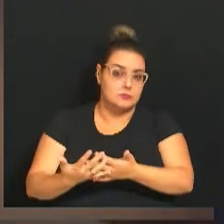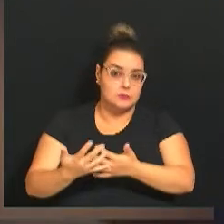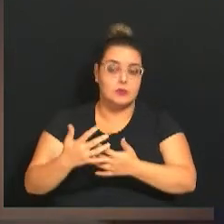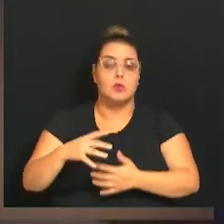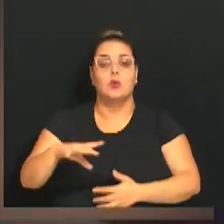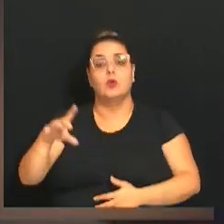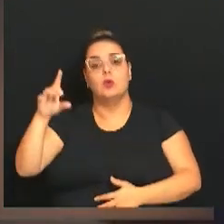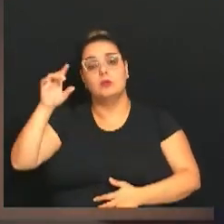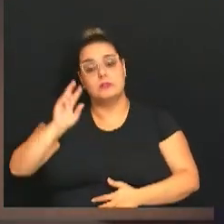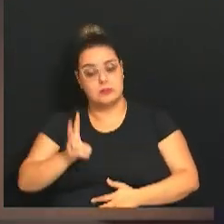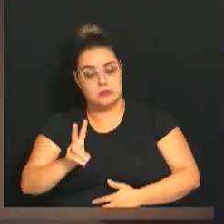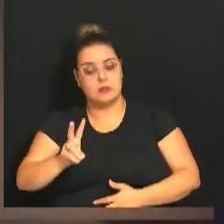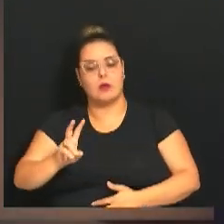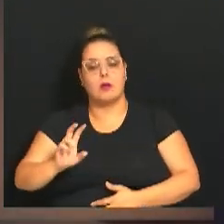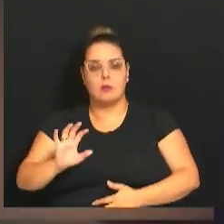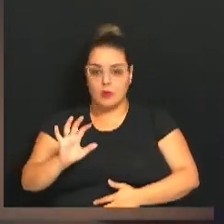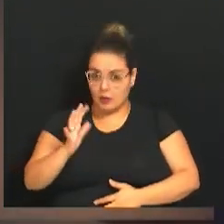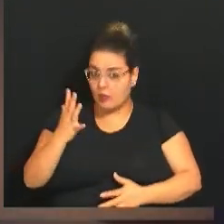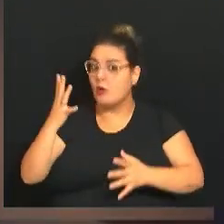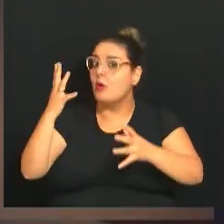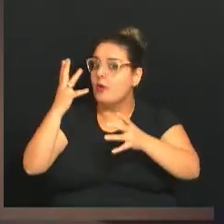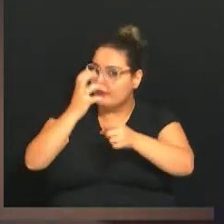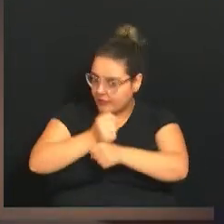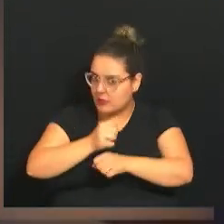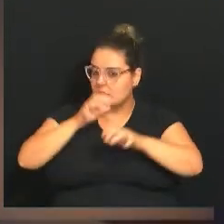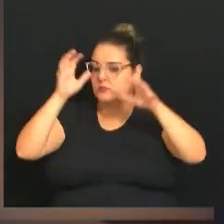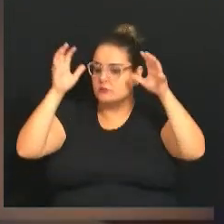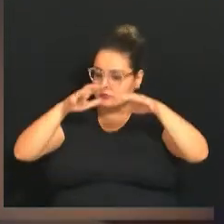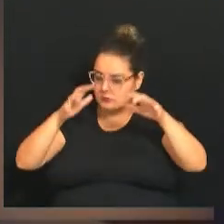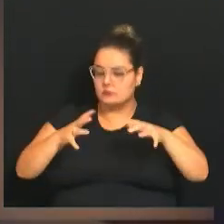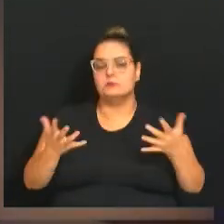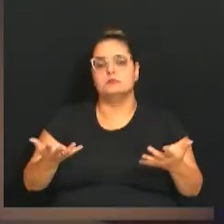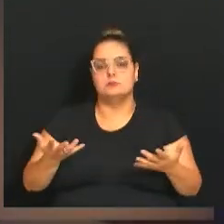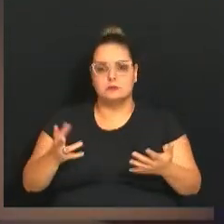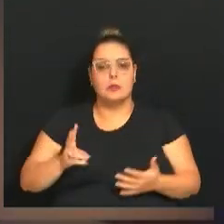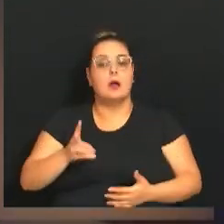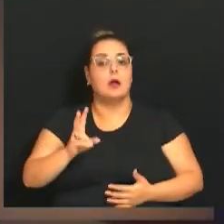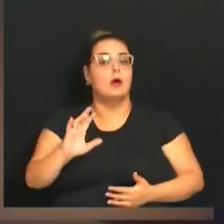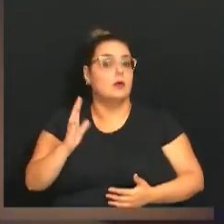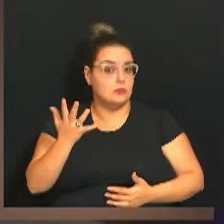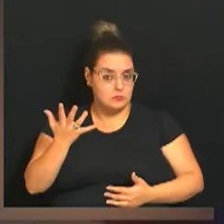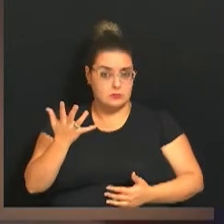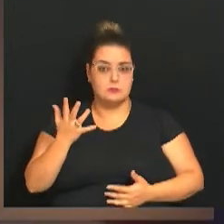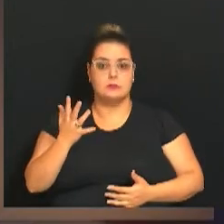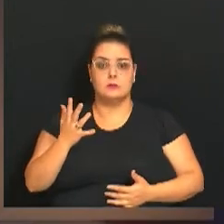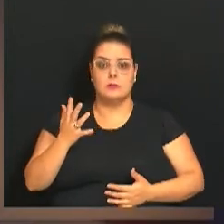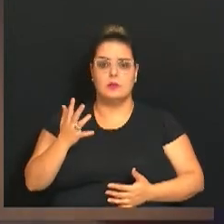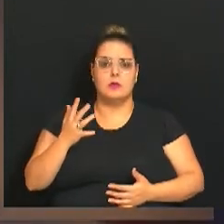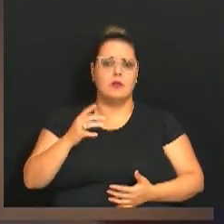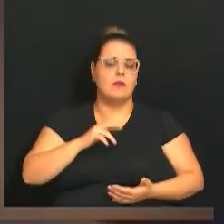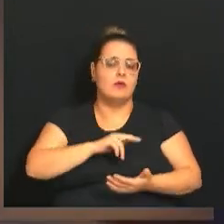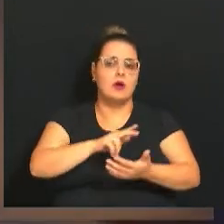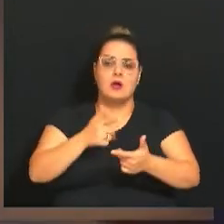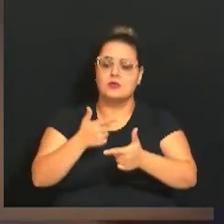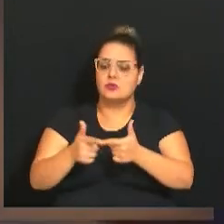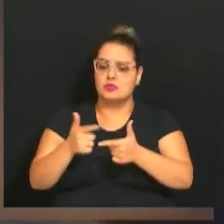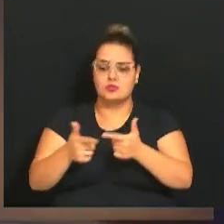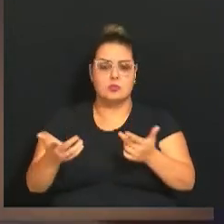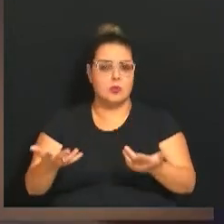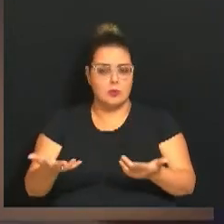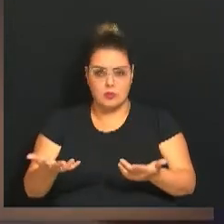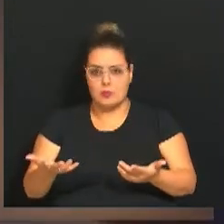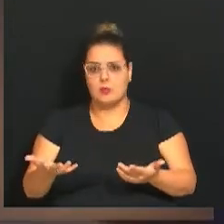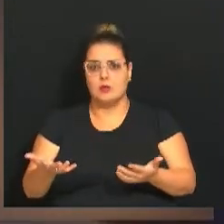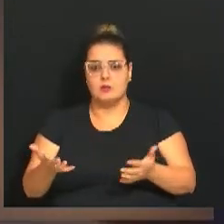vez mais intensas e frequentes, gerando um conjunto de transtornos que até algum